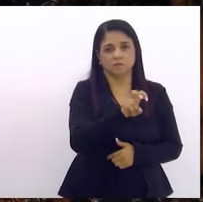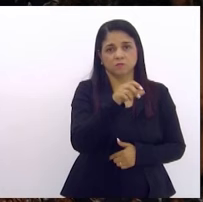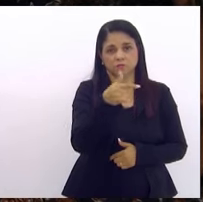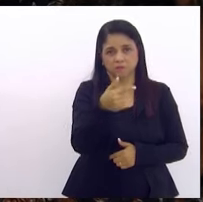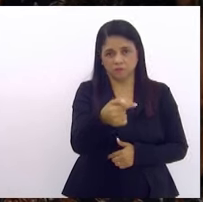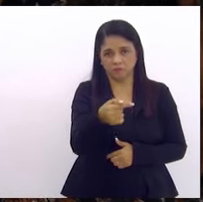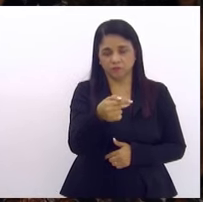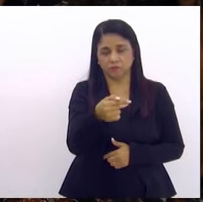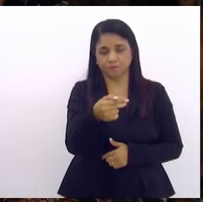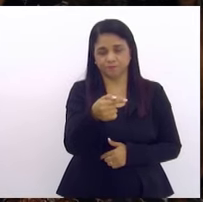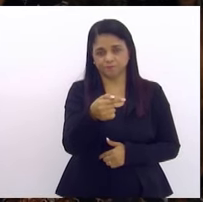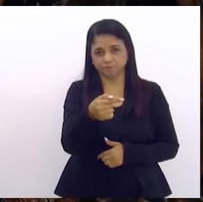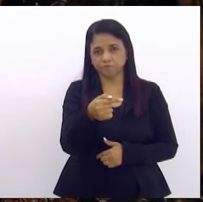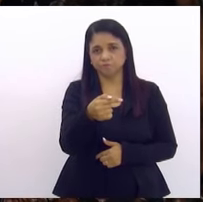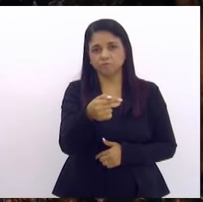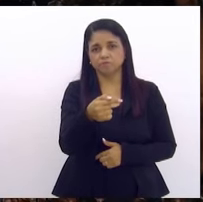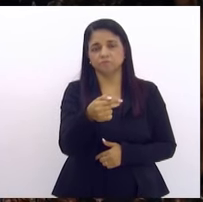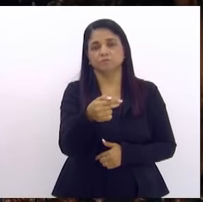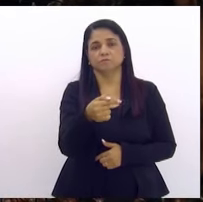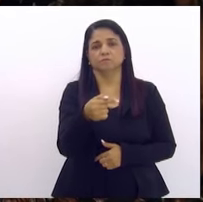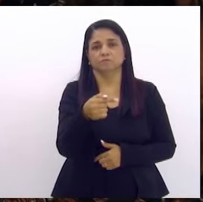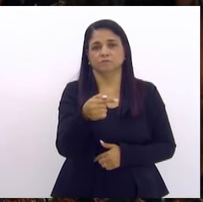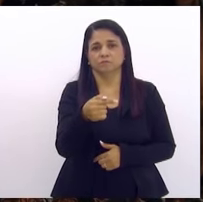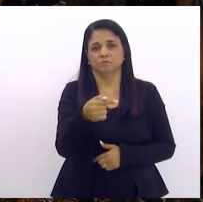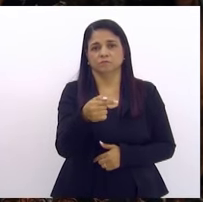50A de 2022. Isso.